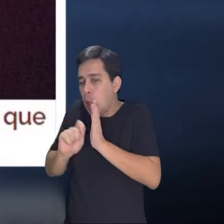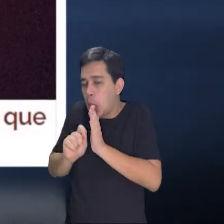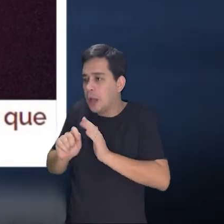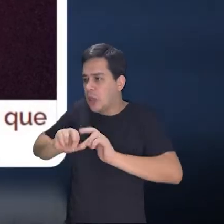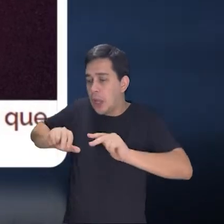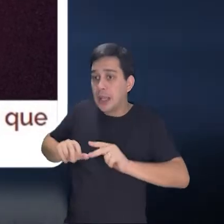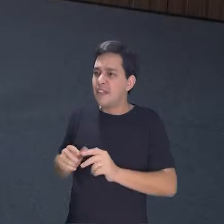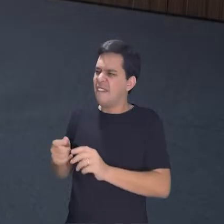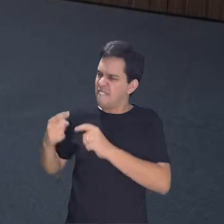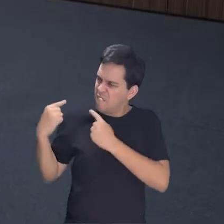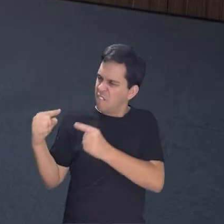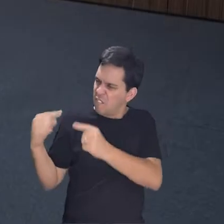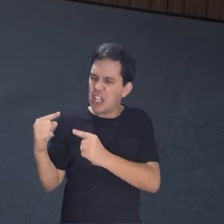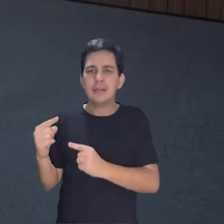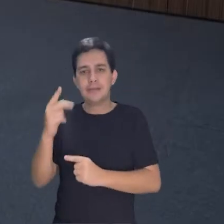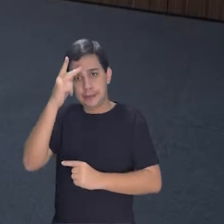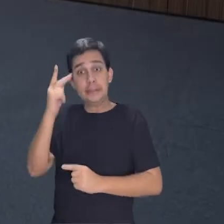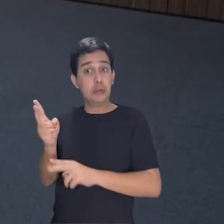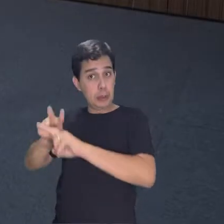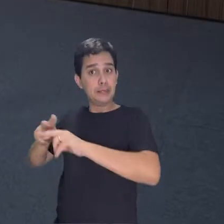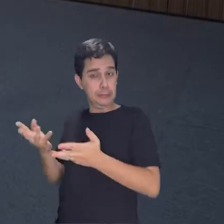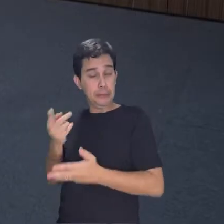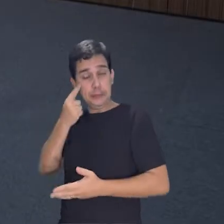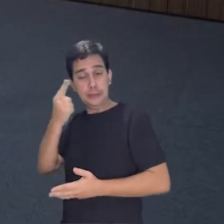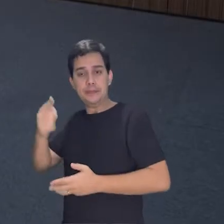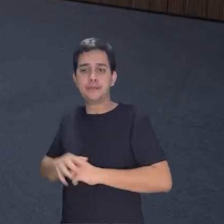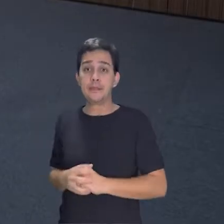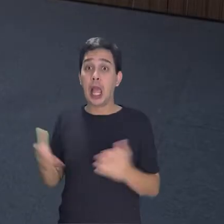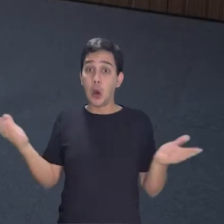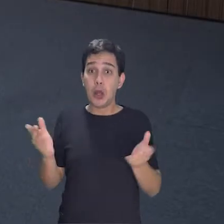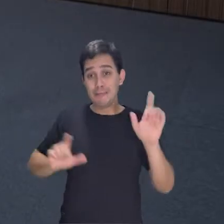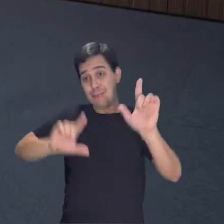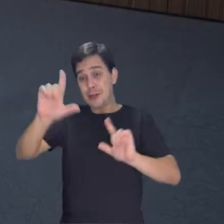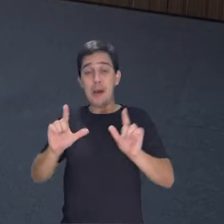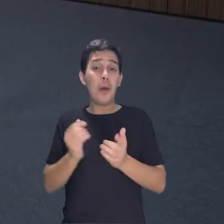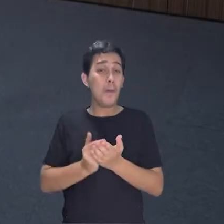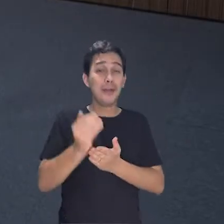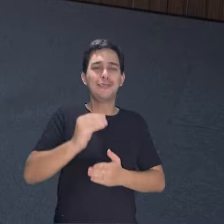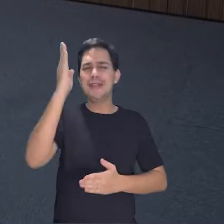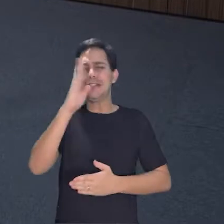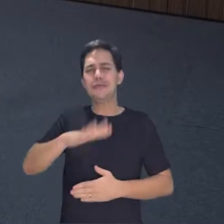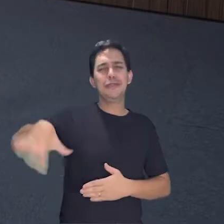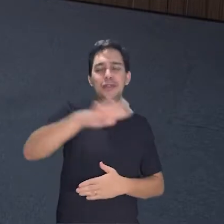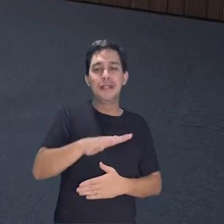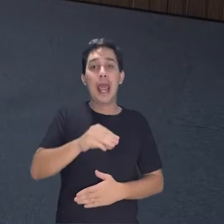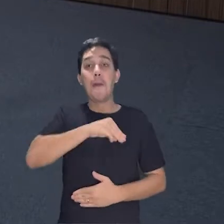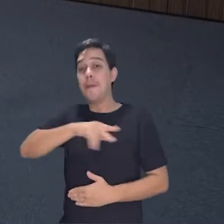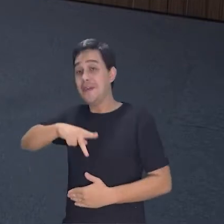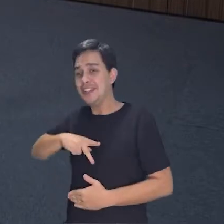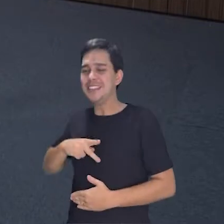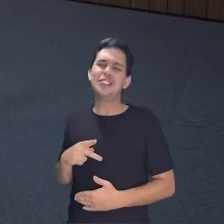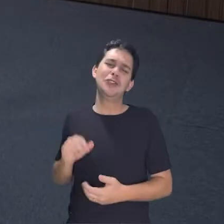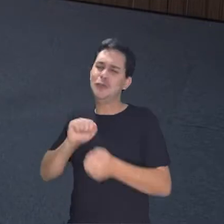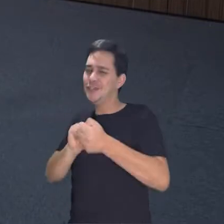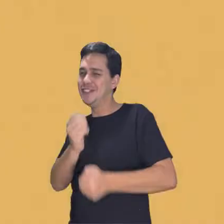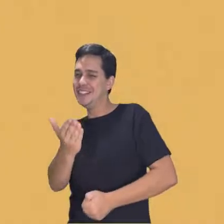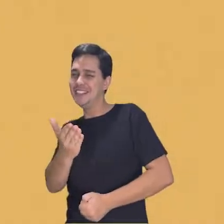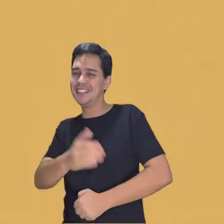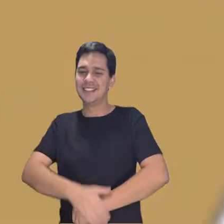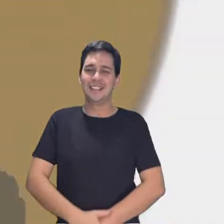acusados de furto. Está no ar para todo o Brasil, MP Cidadão. É o Ministério Público mais perto de